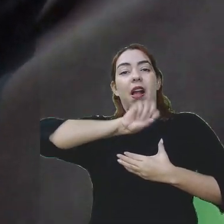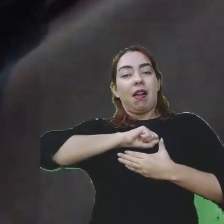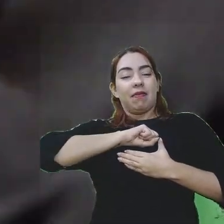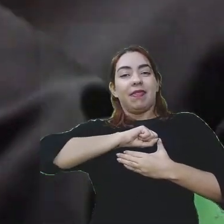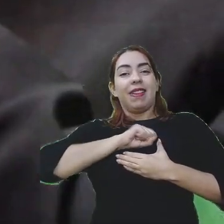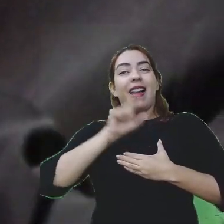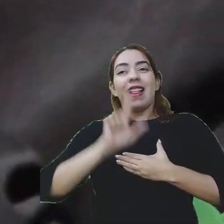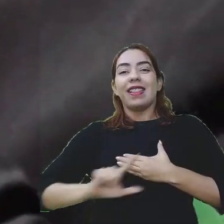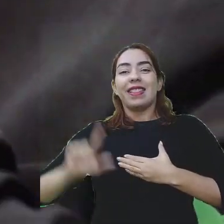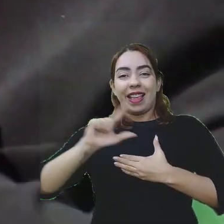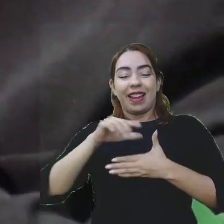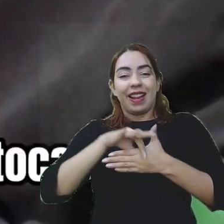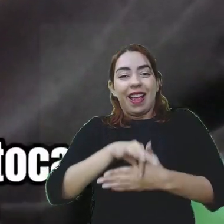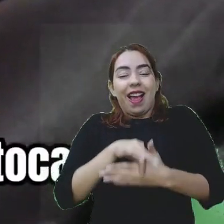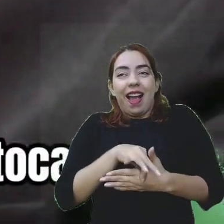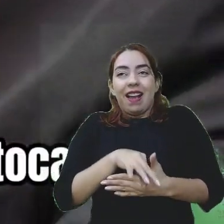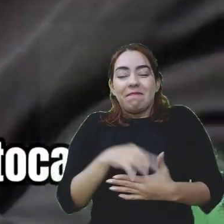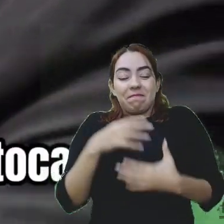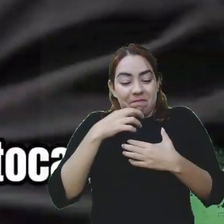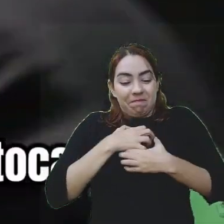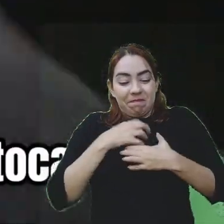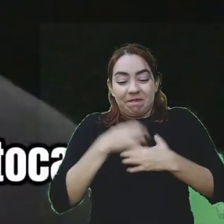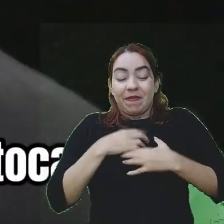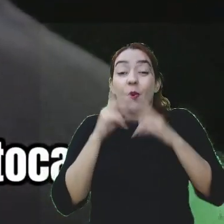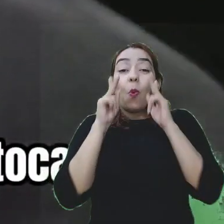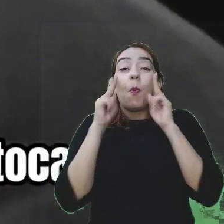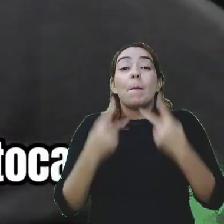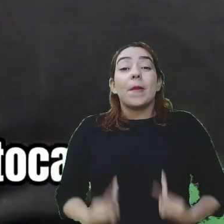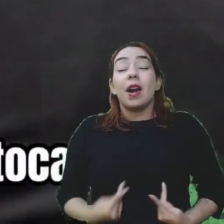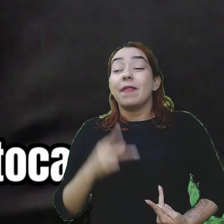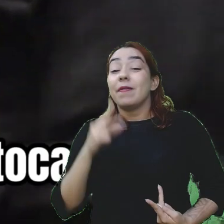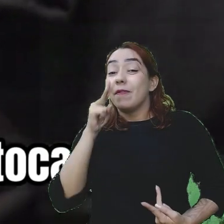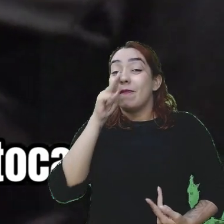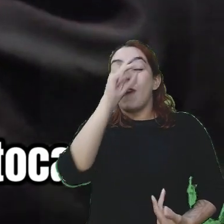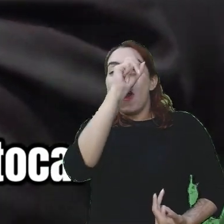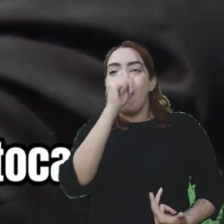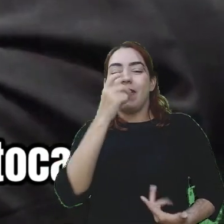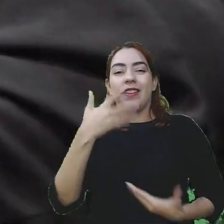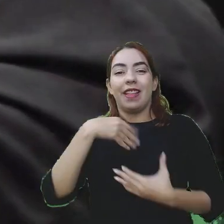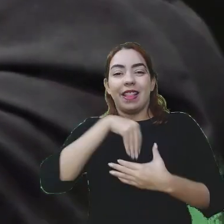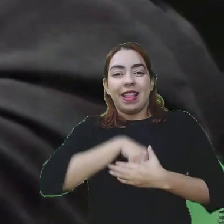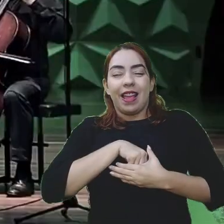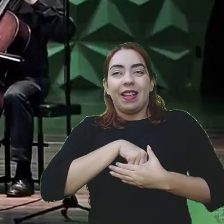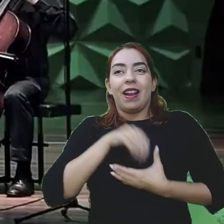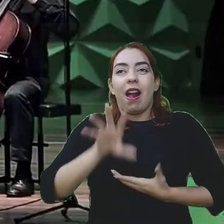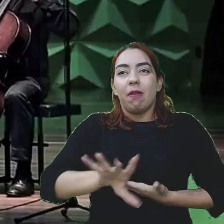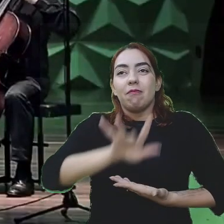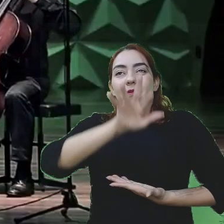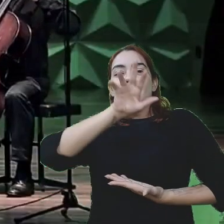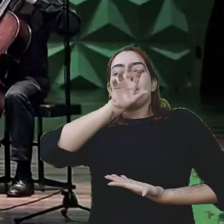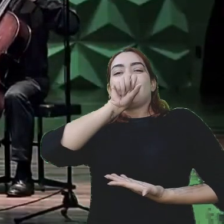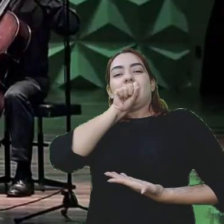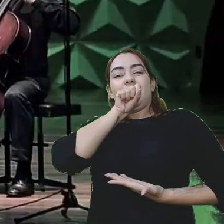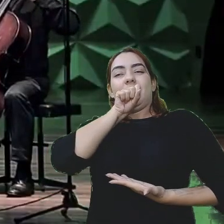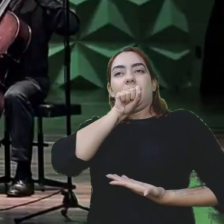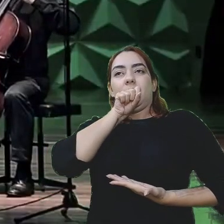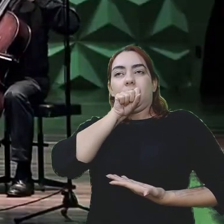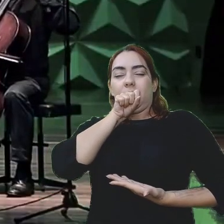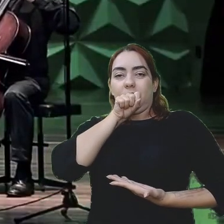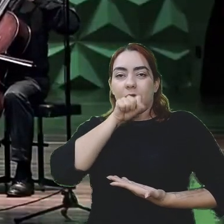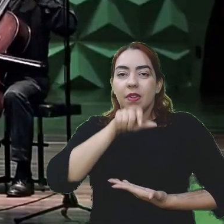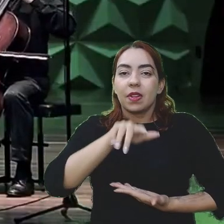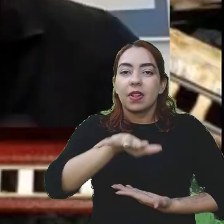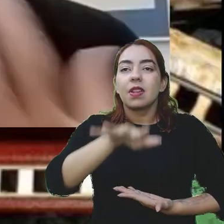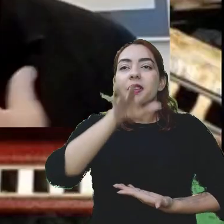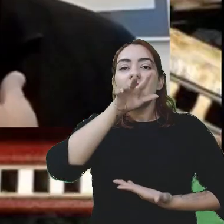muito visceral, isso transmite muito a maneira da gente tocar, porque a gente não só dá a música,